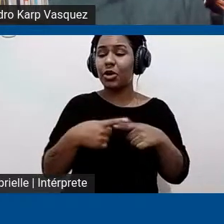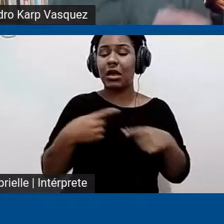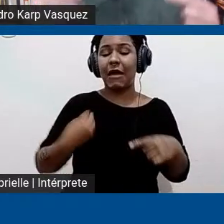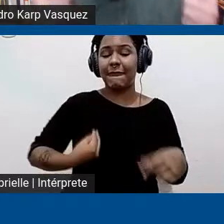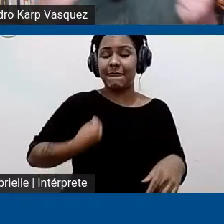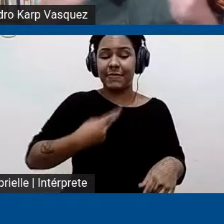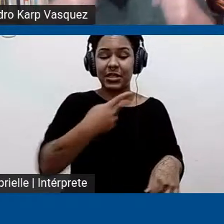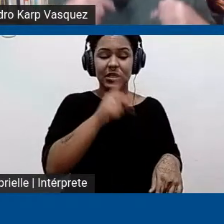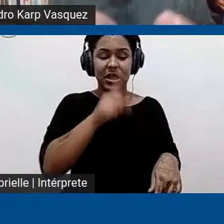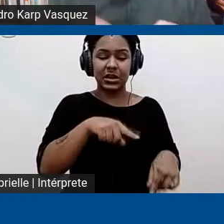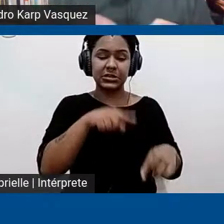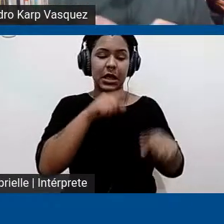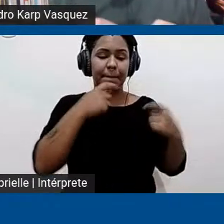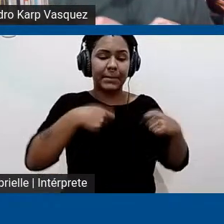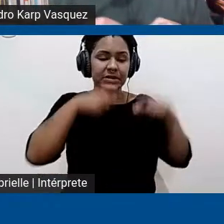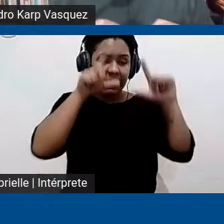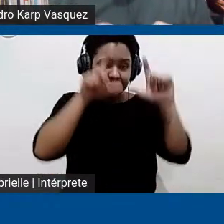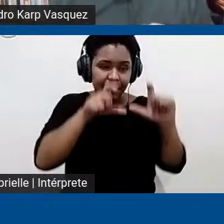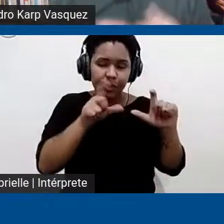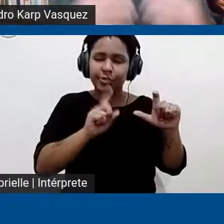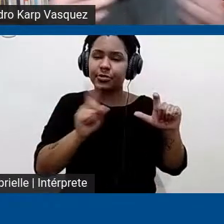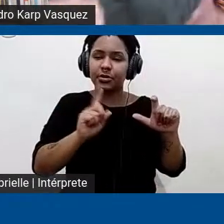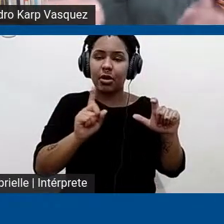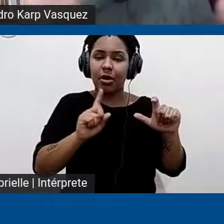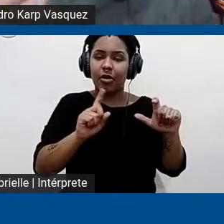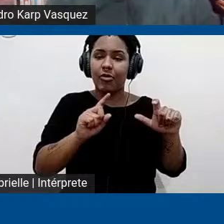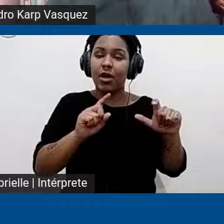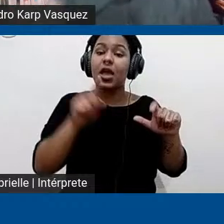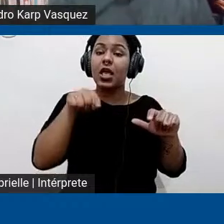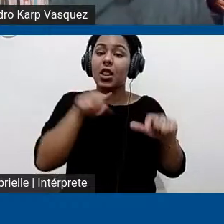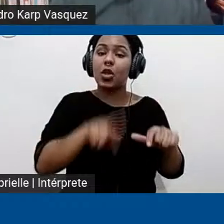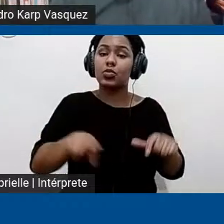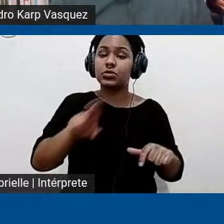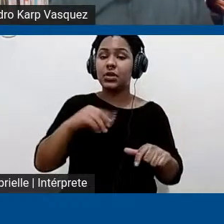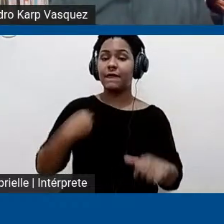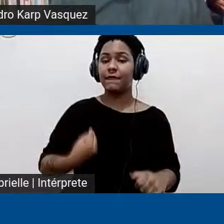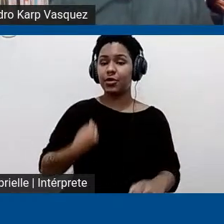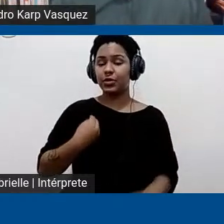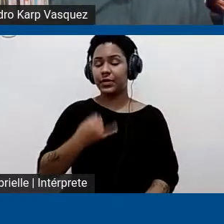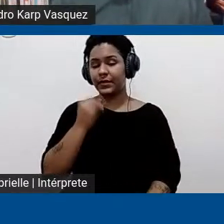fotografia que eles produziam, viviam, no caso, da